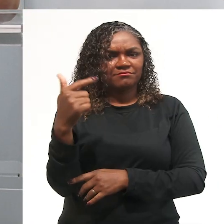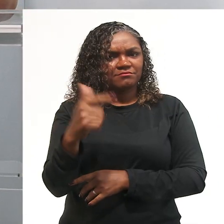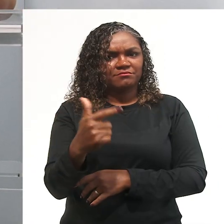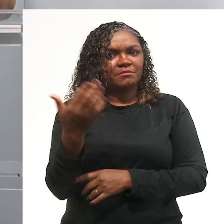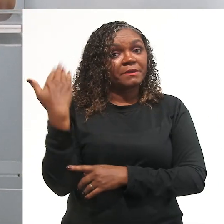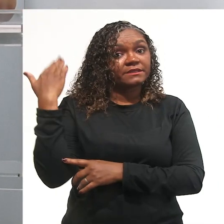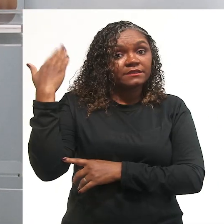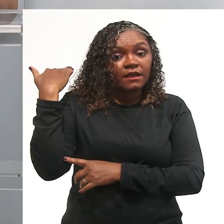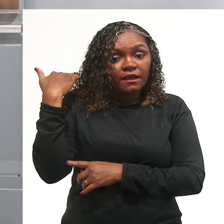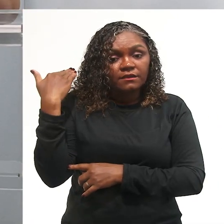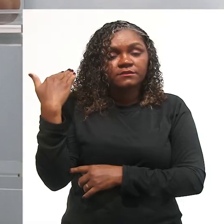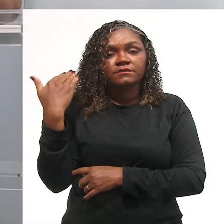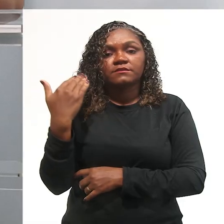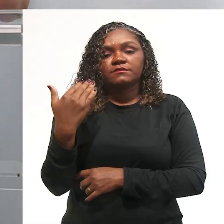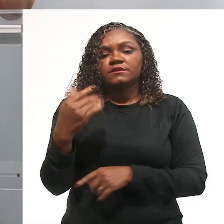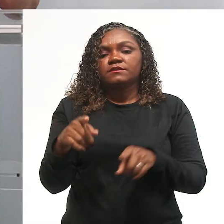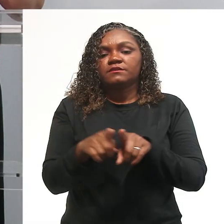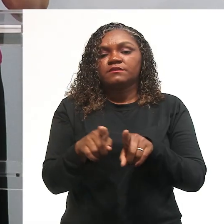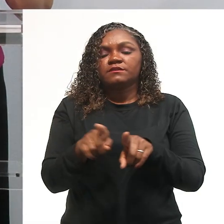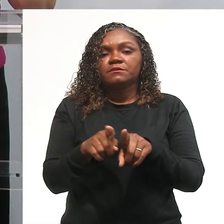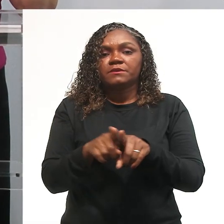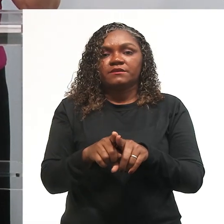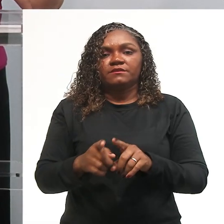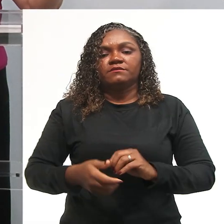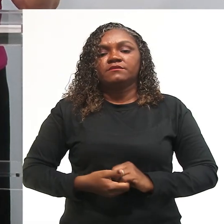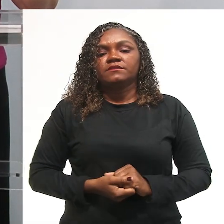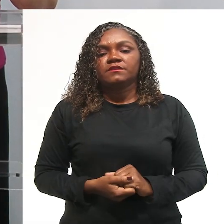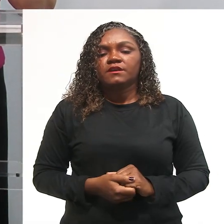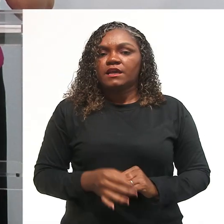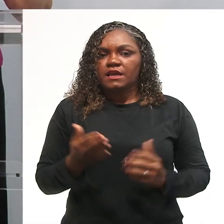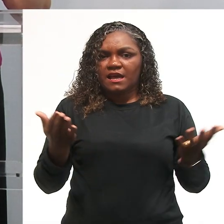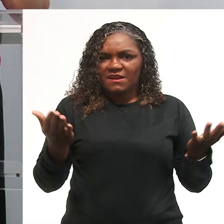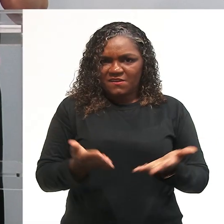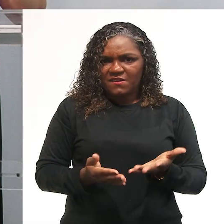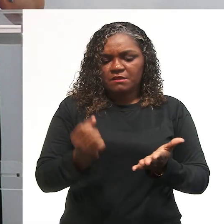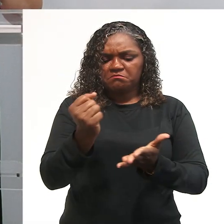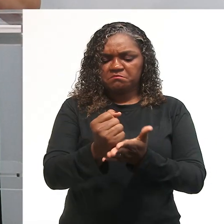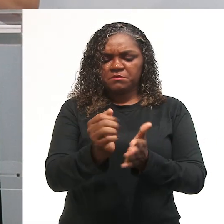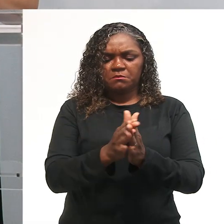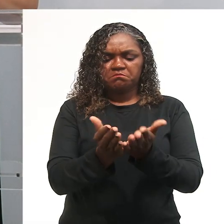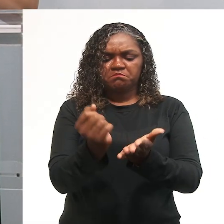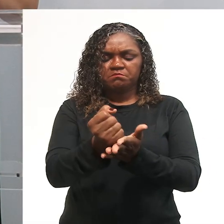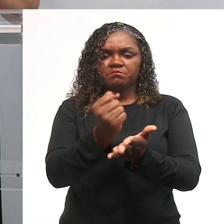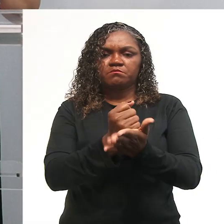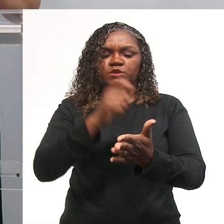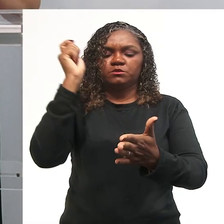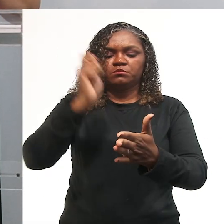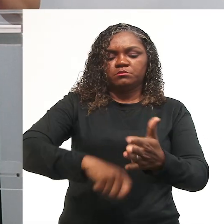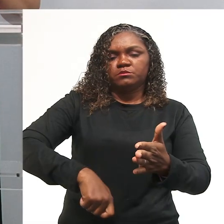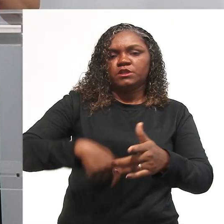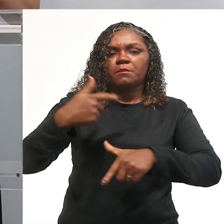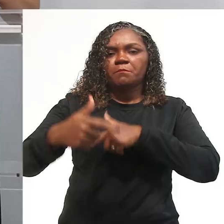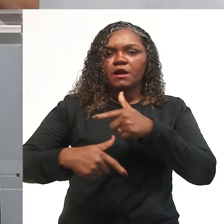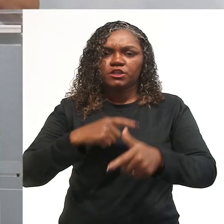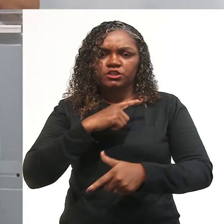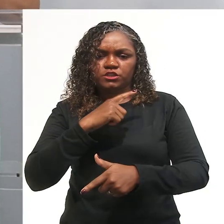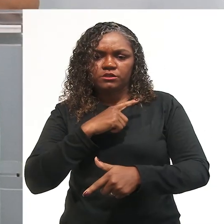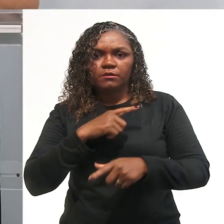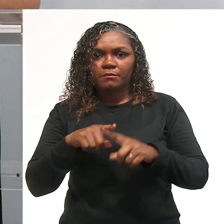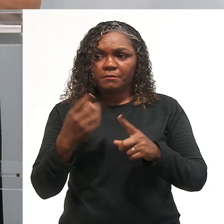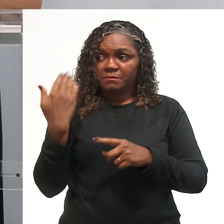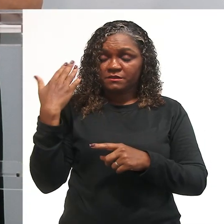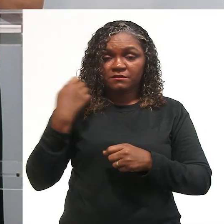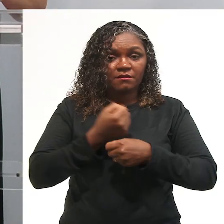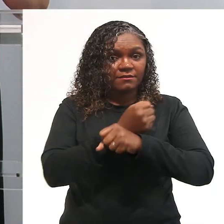a consolidação das leis do trabalho, né? Carteira assinada, não existia nada disso, as pessoas eram praticamente escravas,